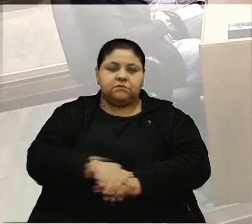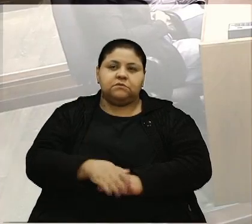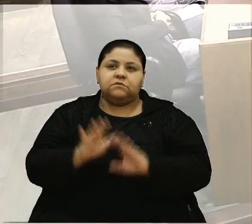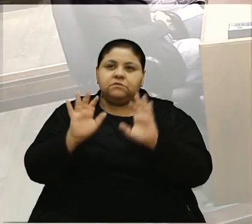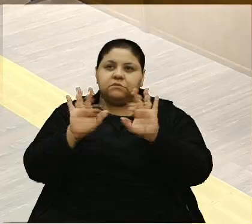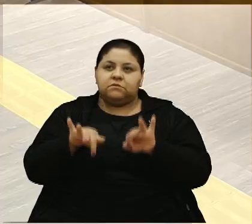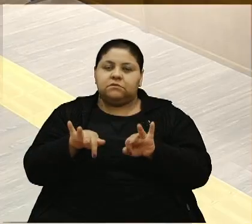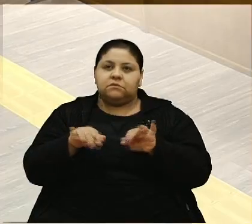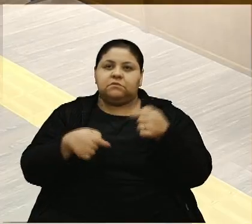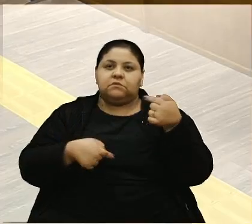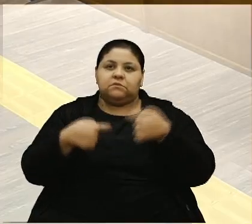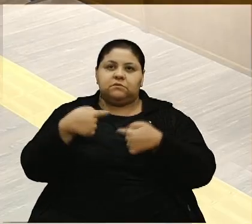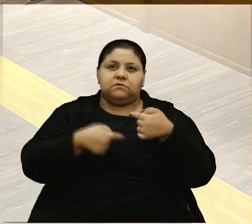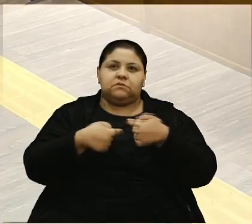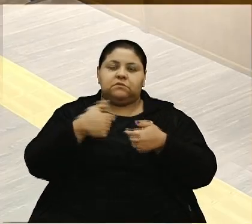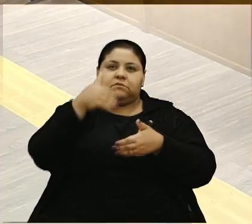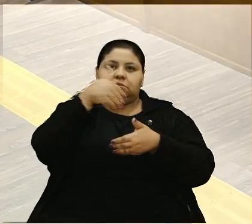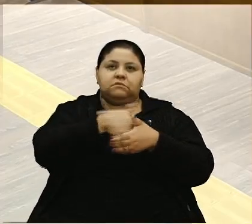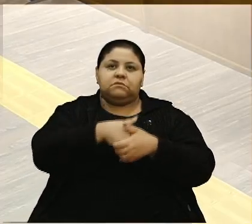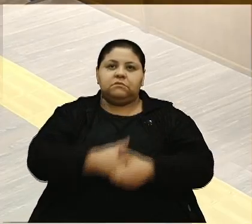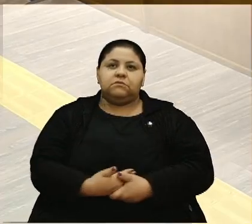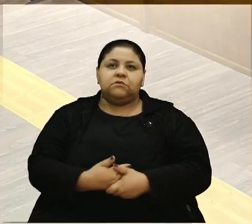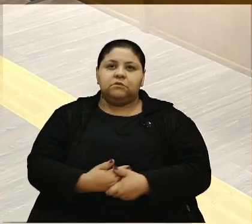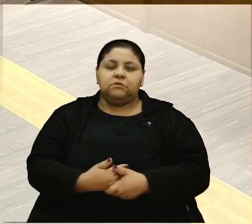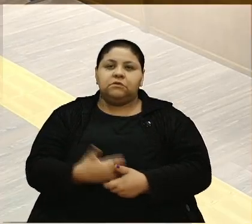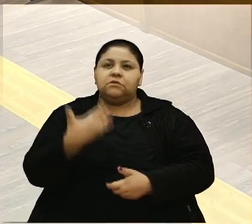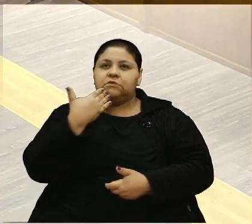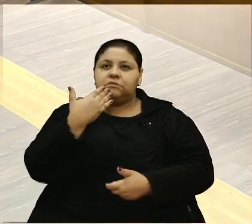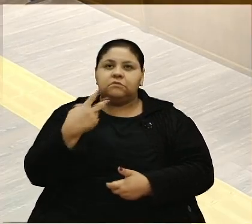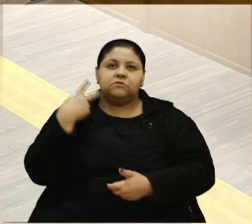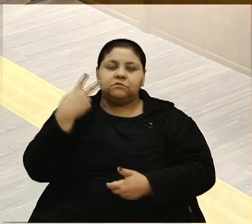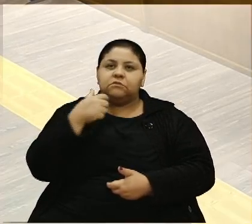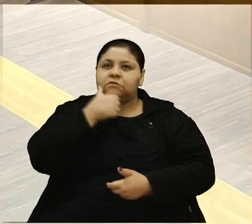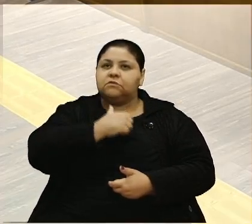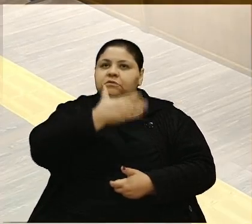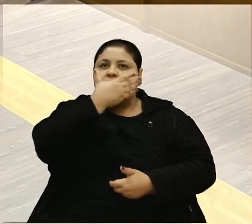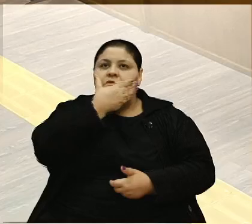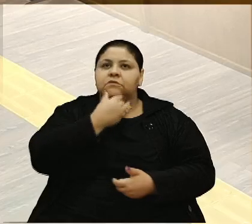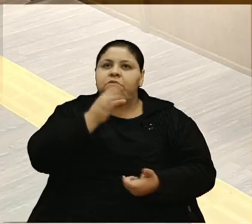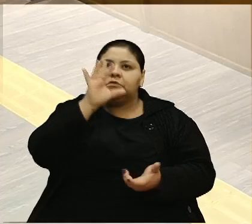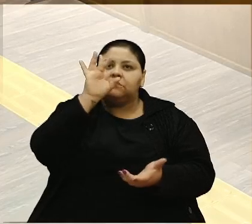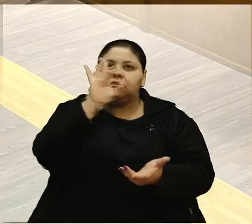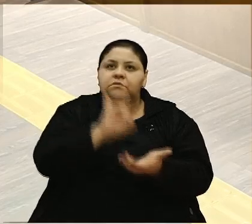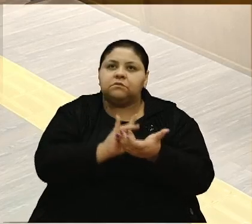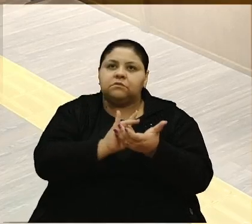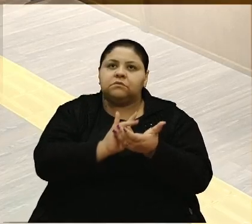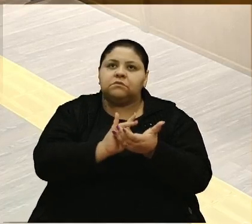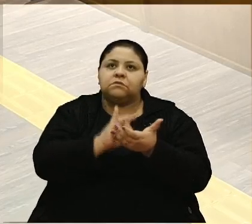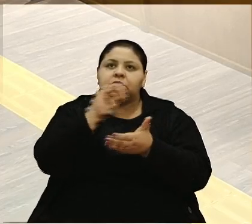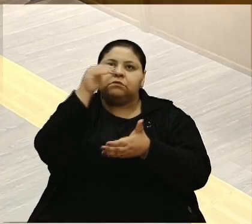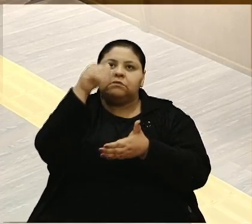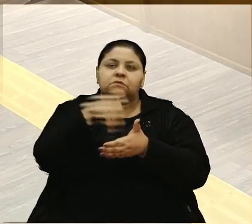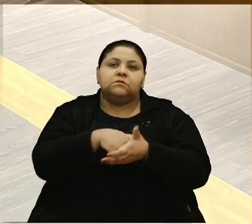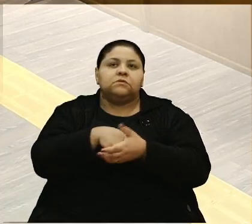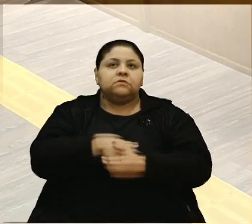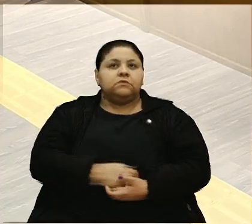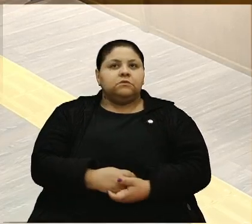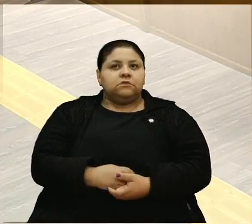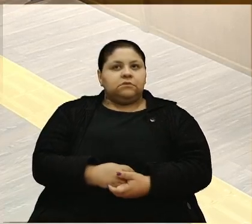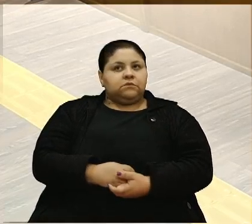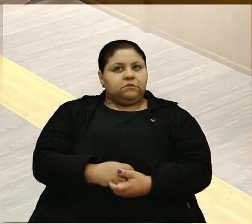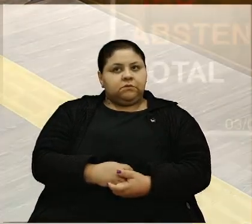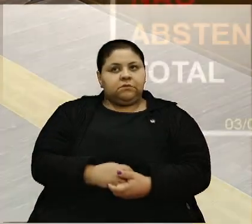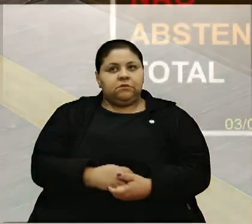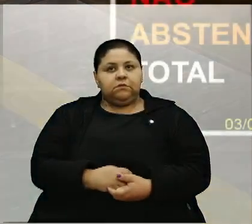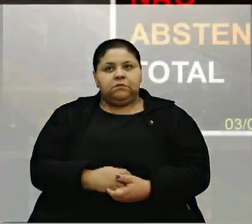Encerrada a discussão, em votação, solicito às vereadoras e vereadores que registrem os seus votos.